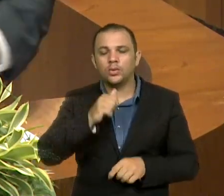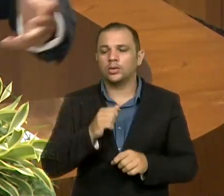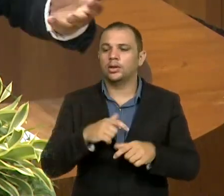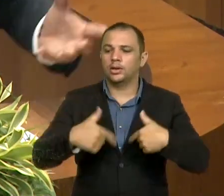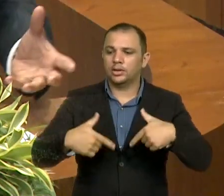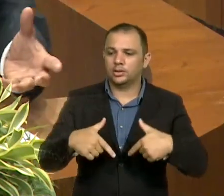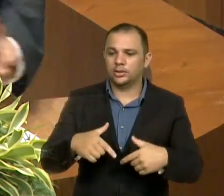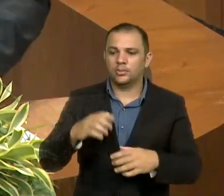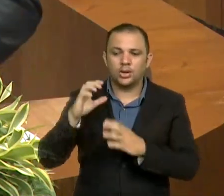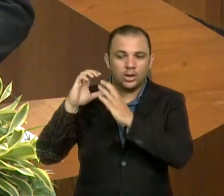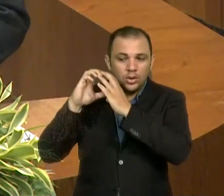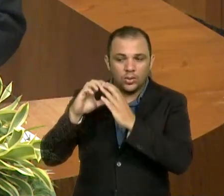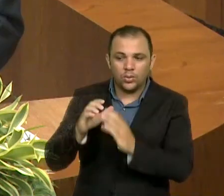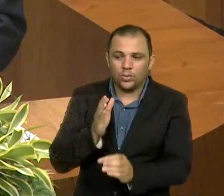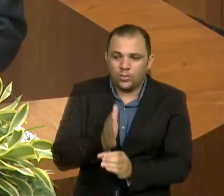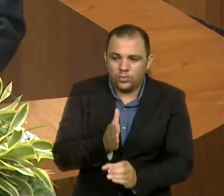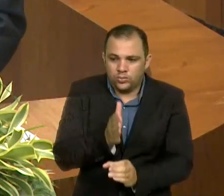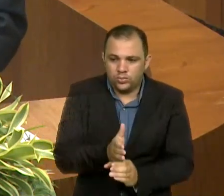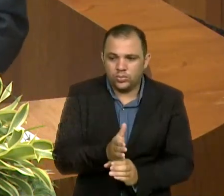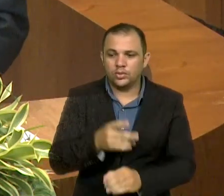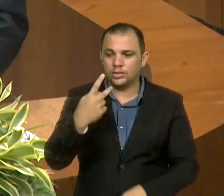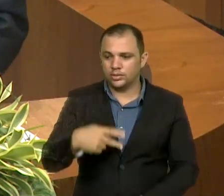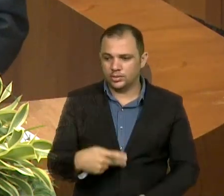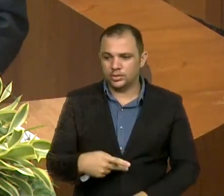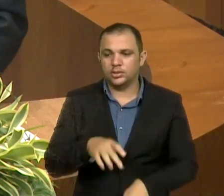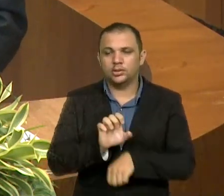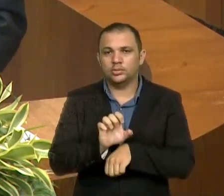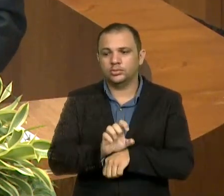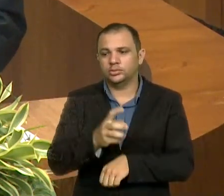do nosso imenso e querido Maranhão,